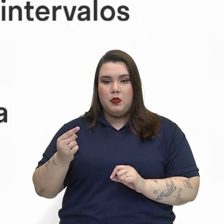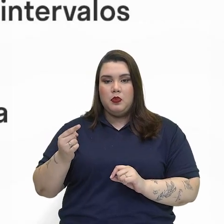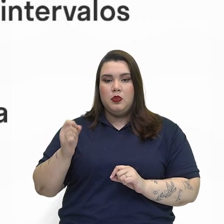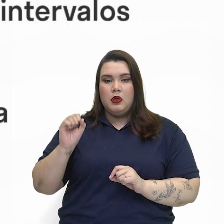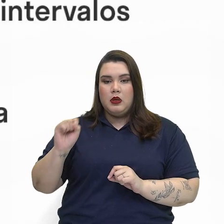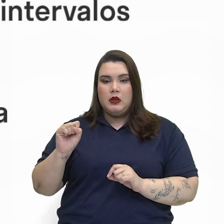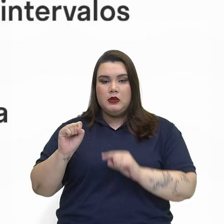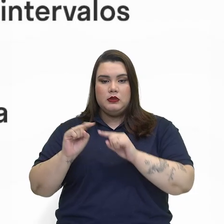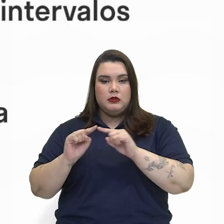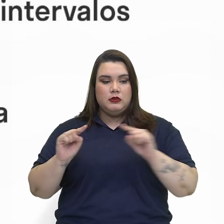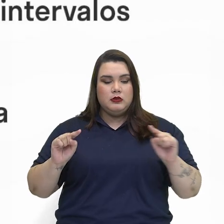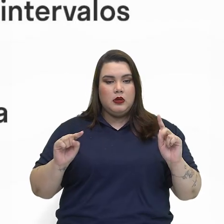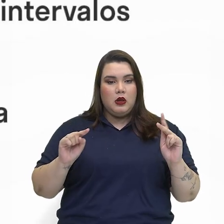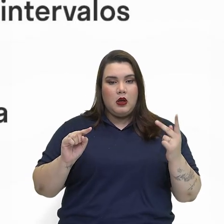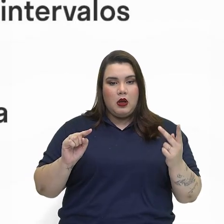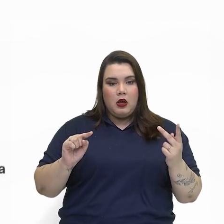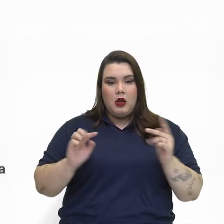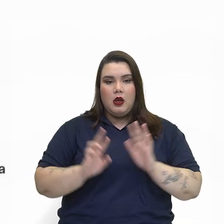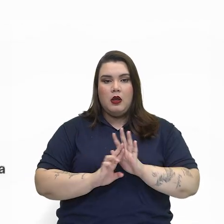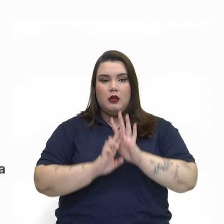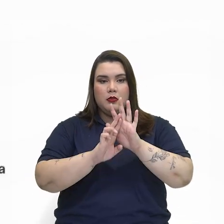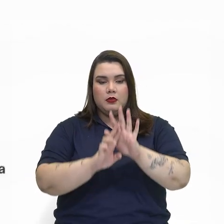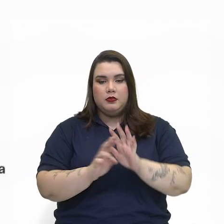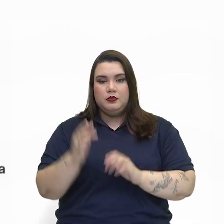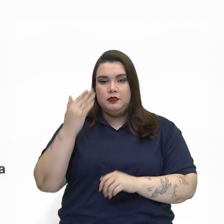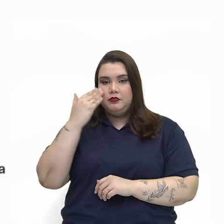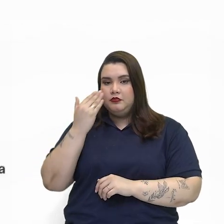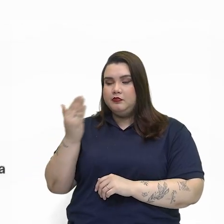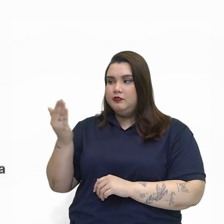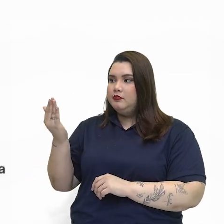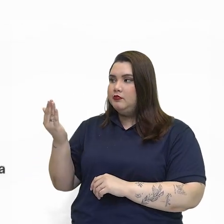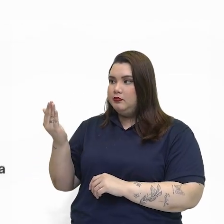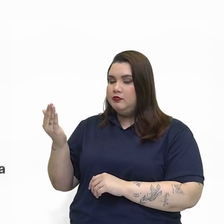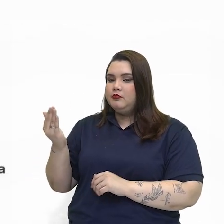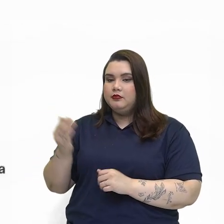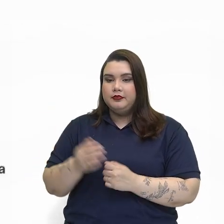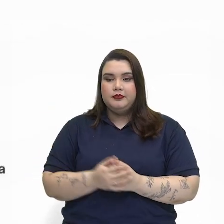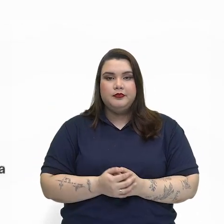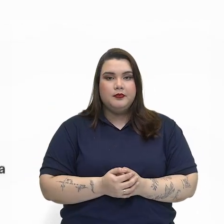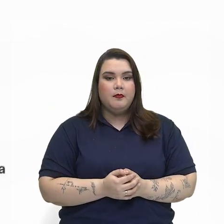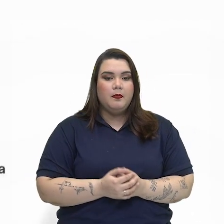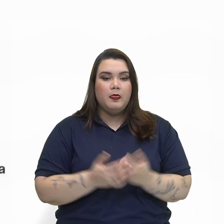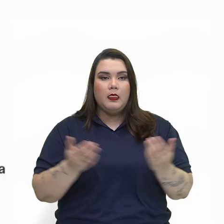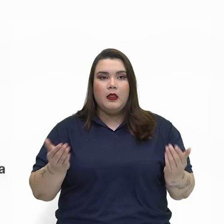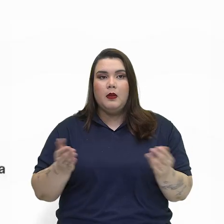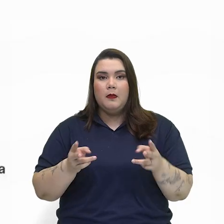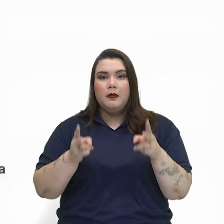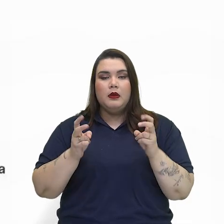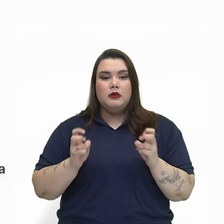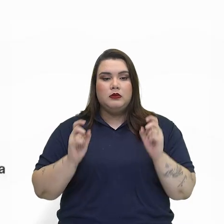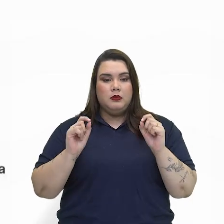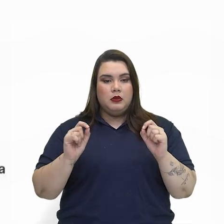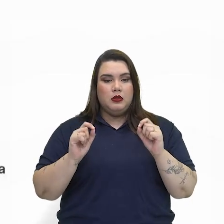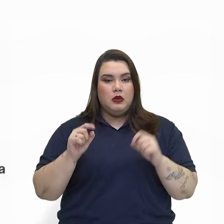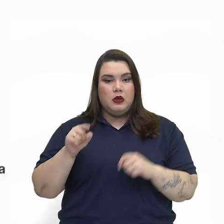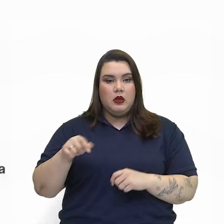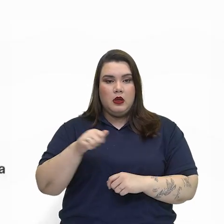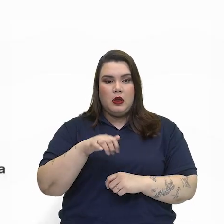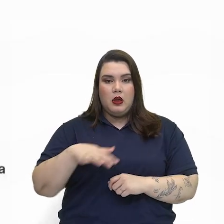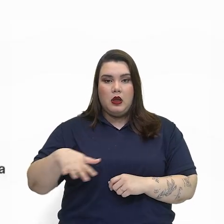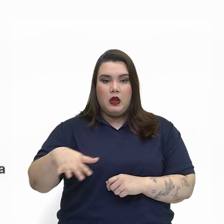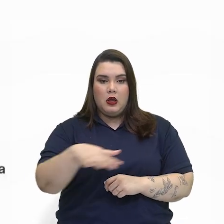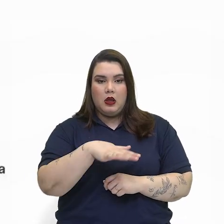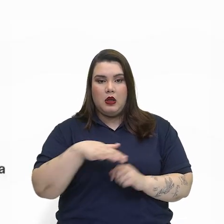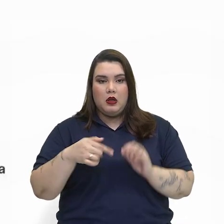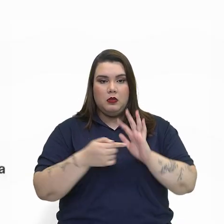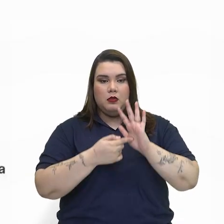de um comprimento P. Aqui está a figura, olha só, pessoal. Então, veja que essas áreas que aparecem